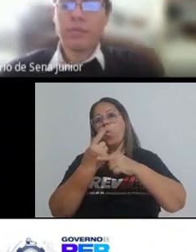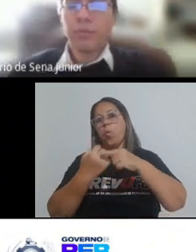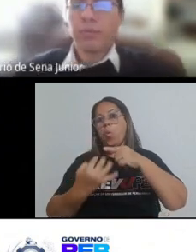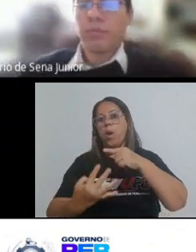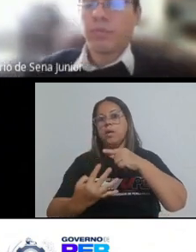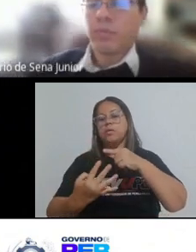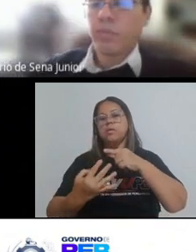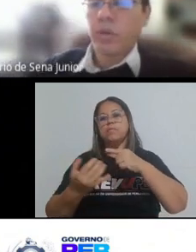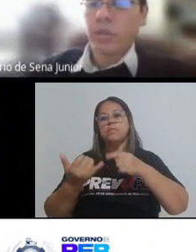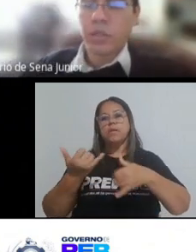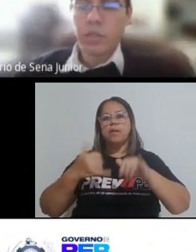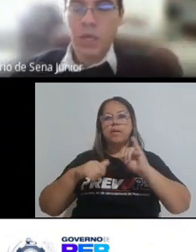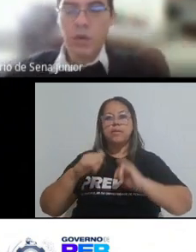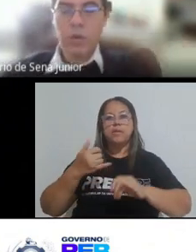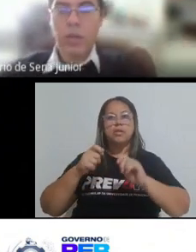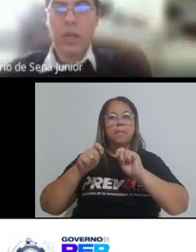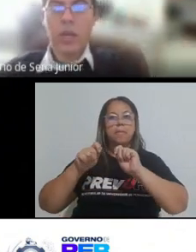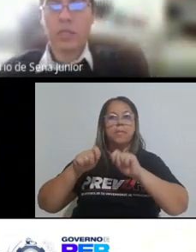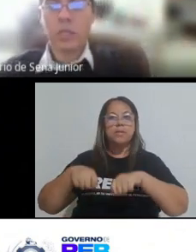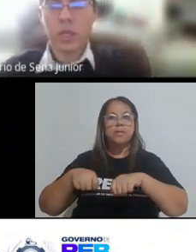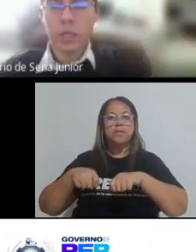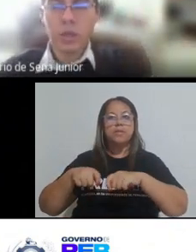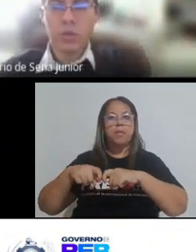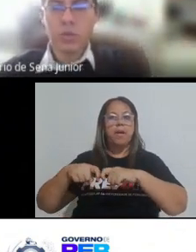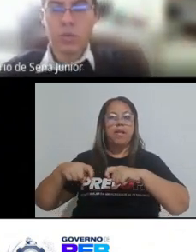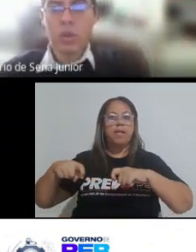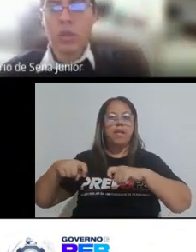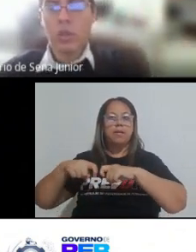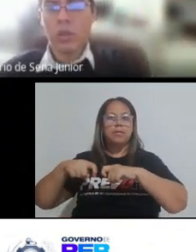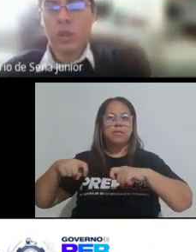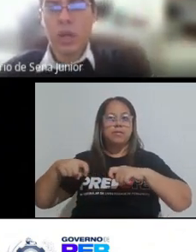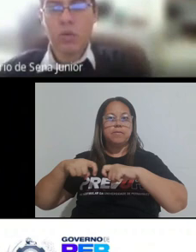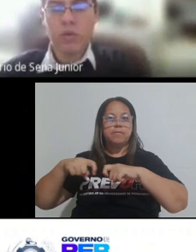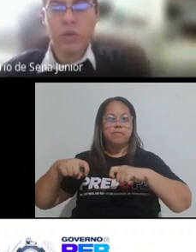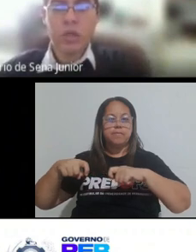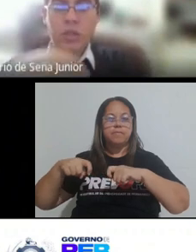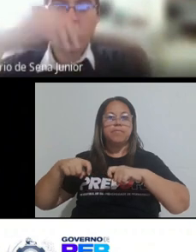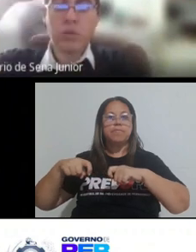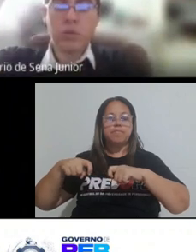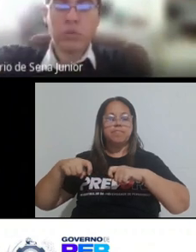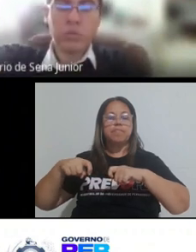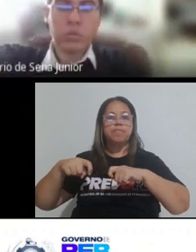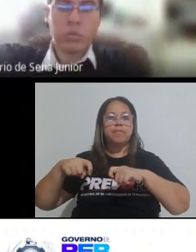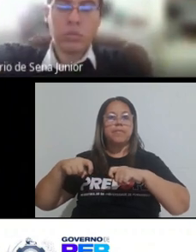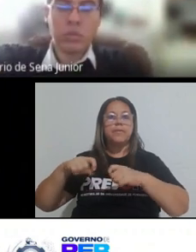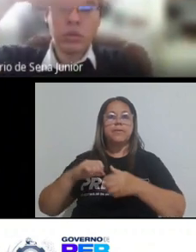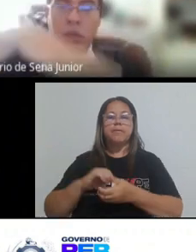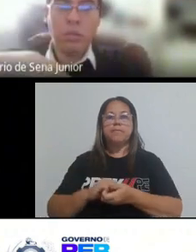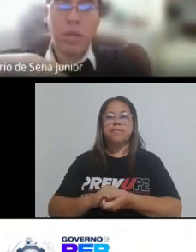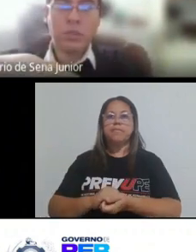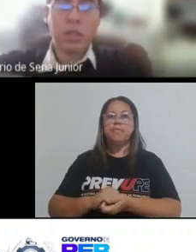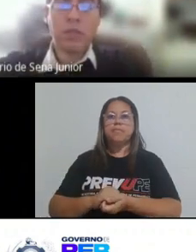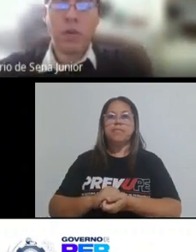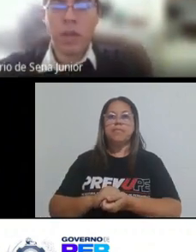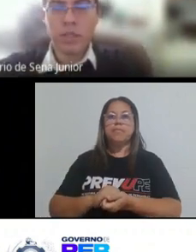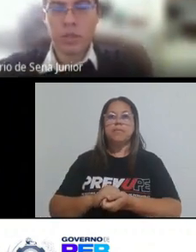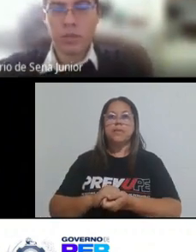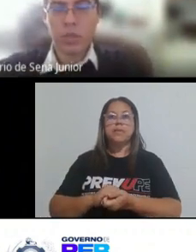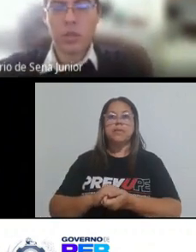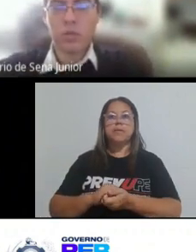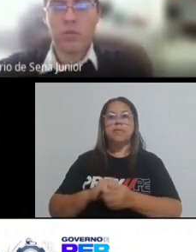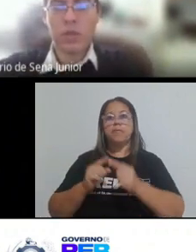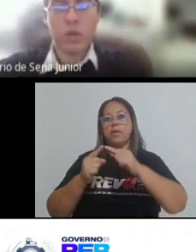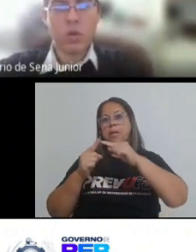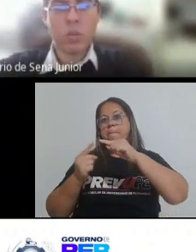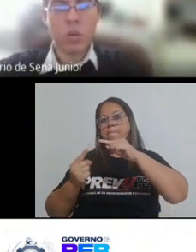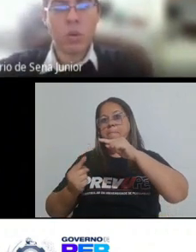potencial elástica na configuração de máxima deformação,